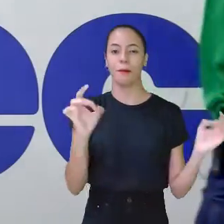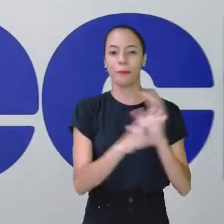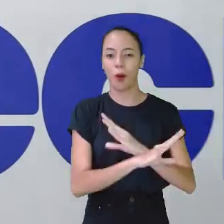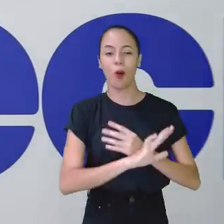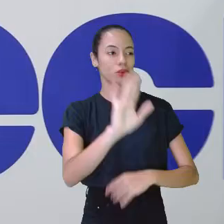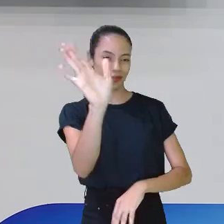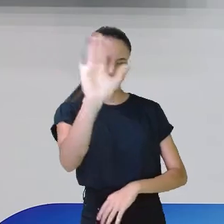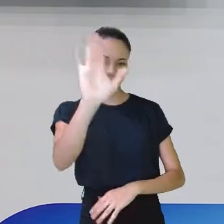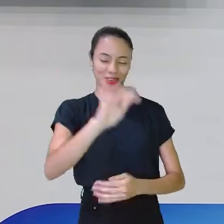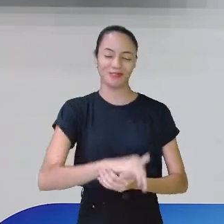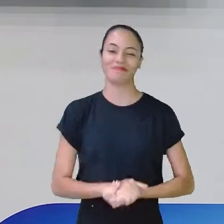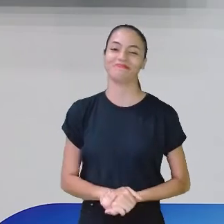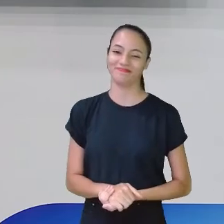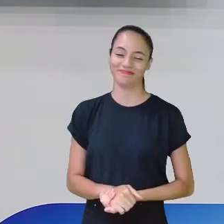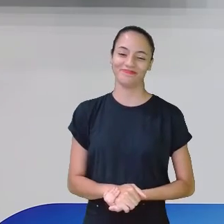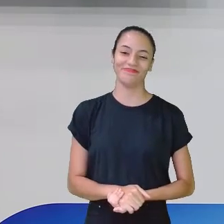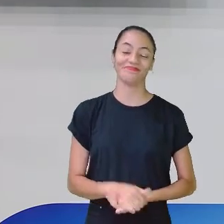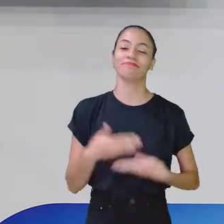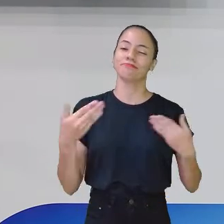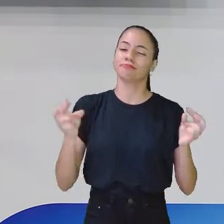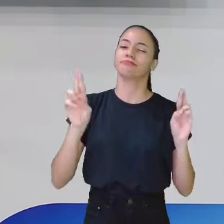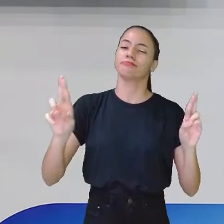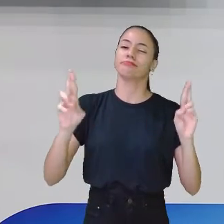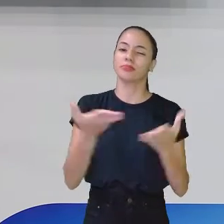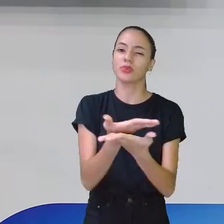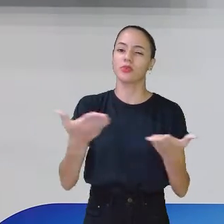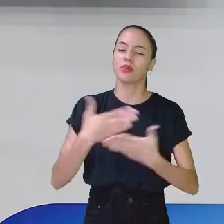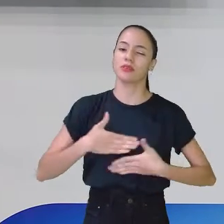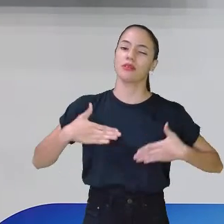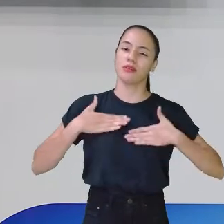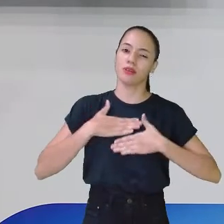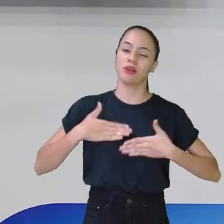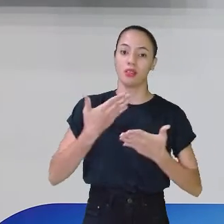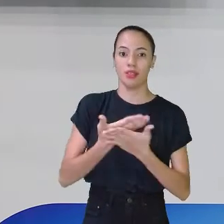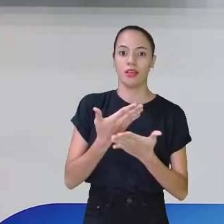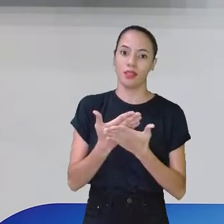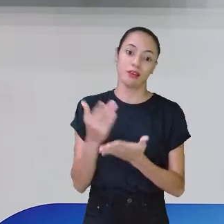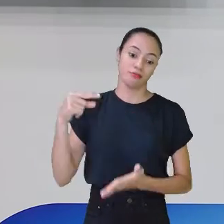Tchau. Opa! Gente, eu espero que vocês tenham gostado da aula. Eu vou